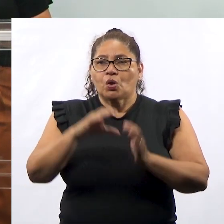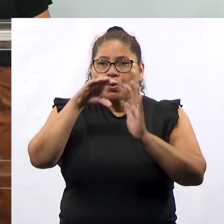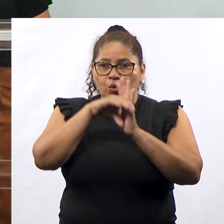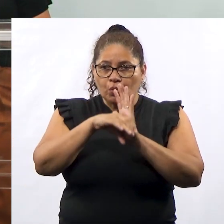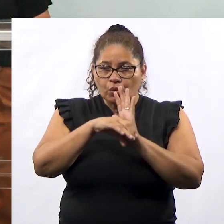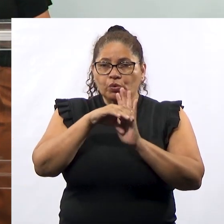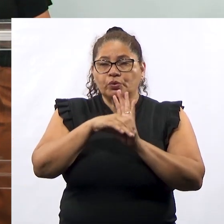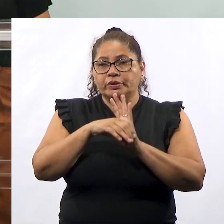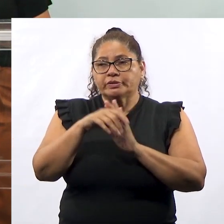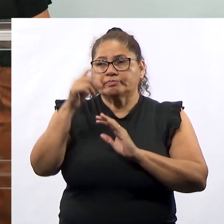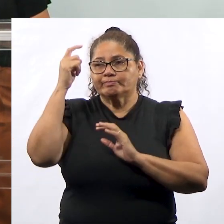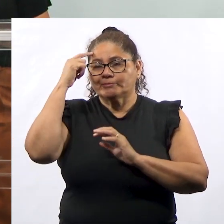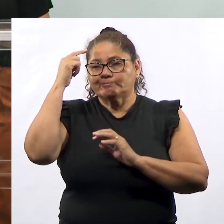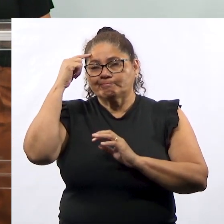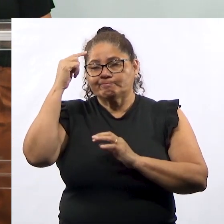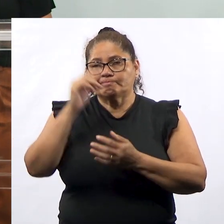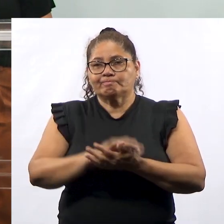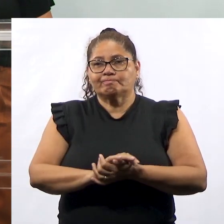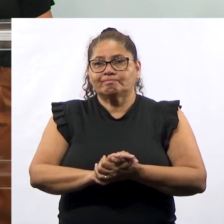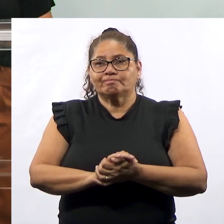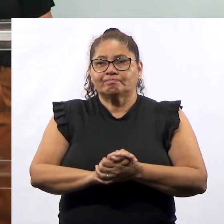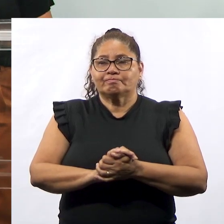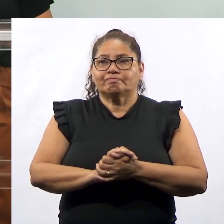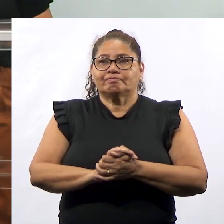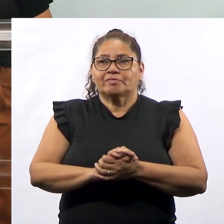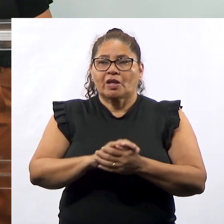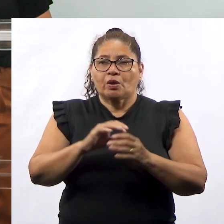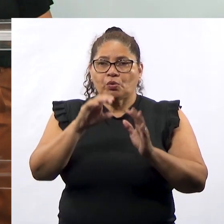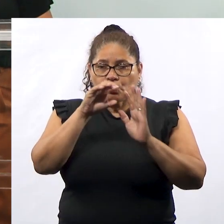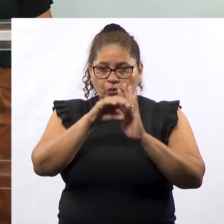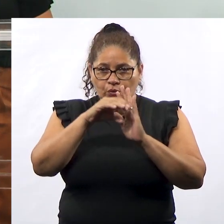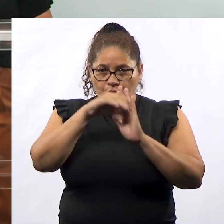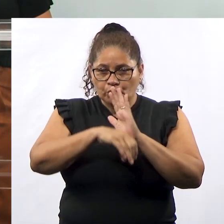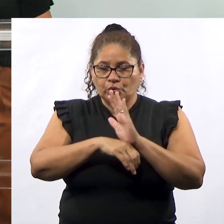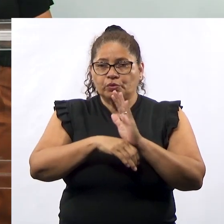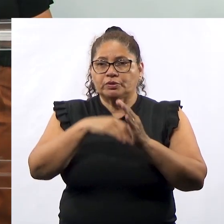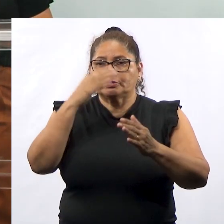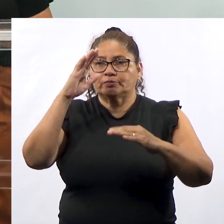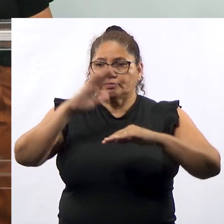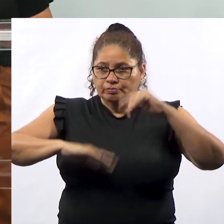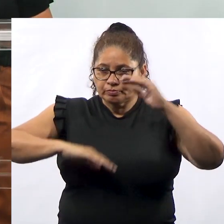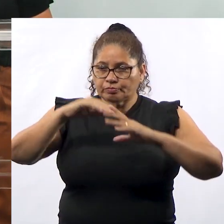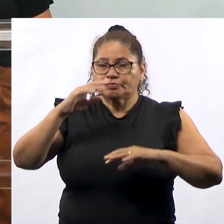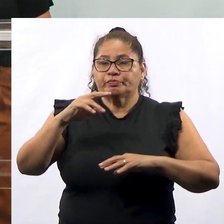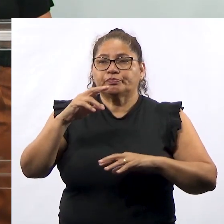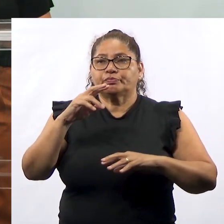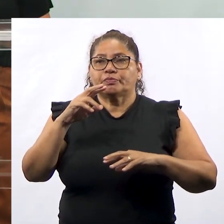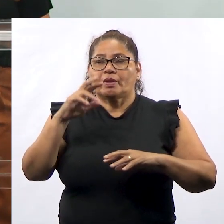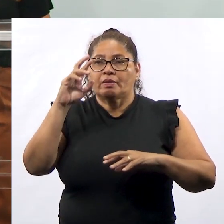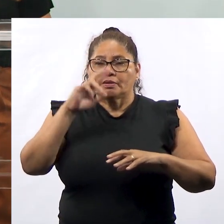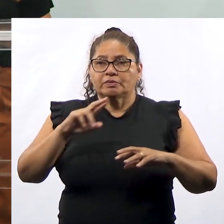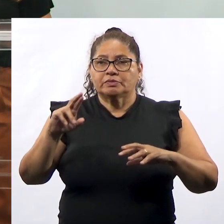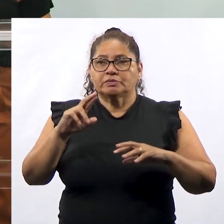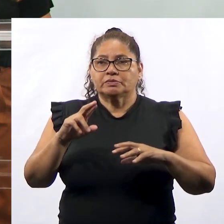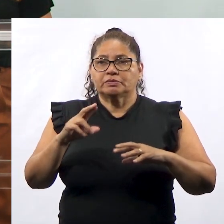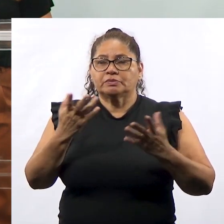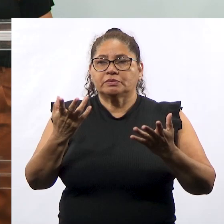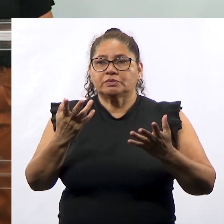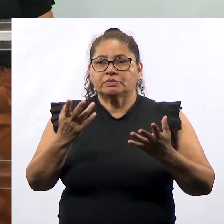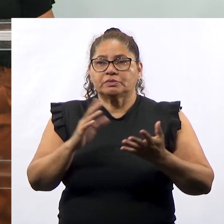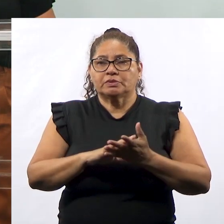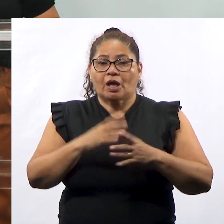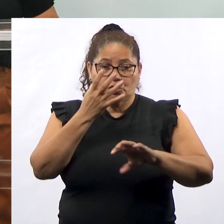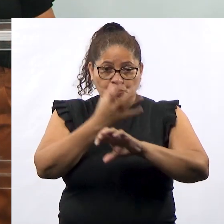é pensado dessa forma, por isso nós temos o currículo profissional. Temos também a visão de currículo como um rol